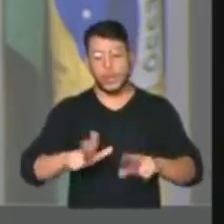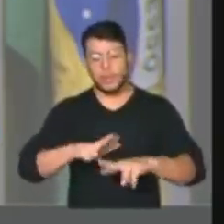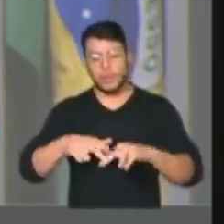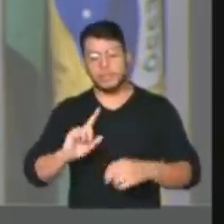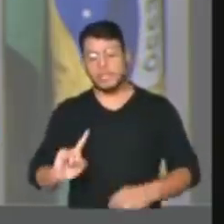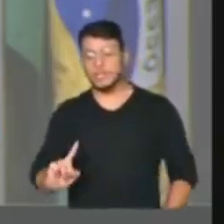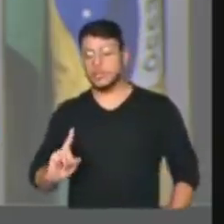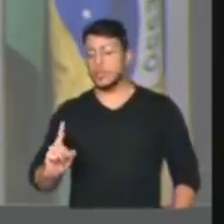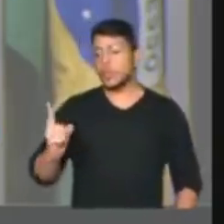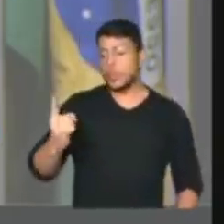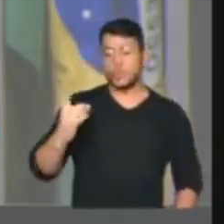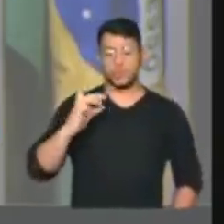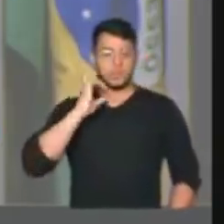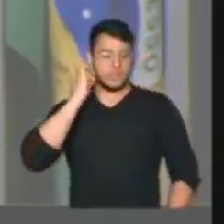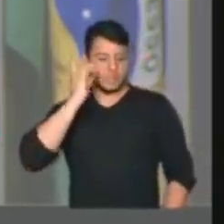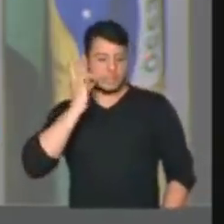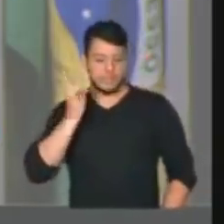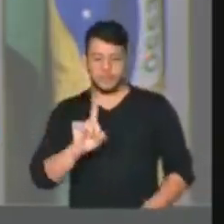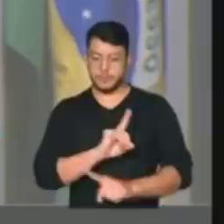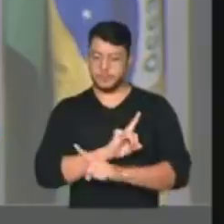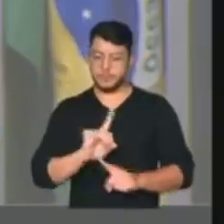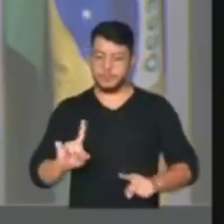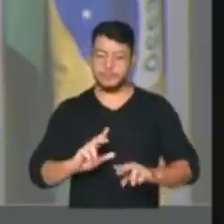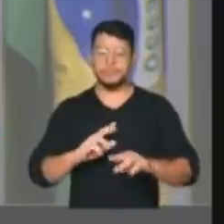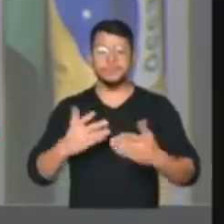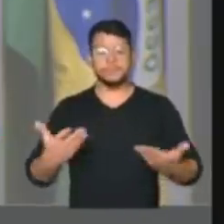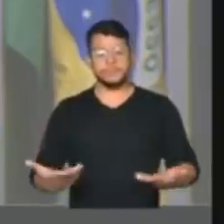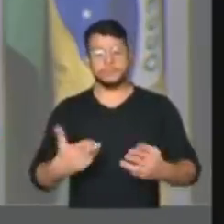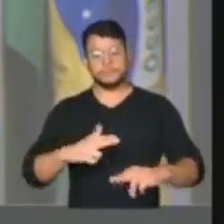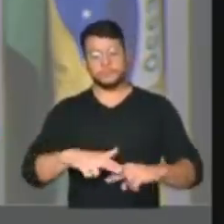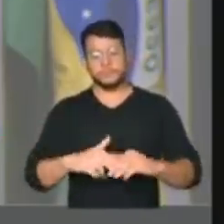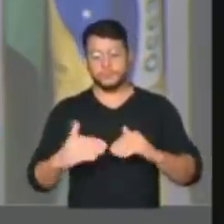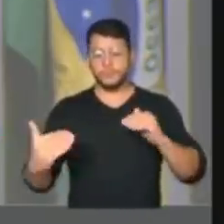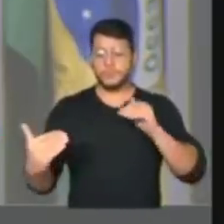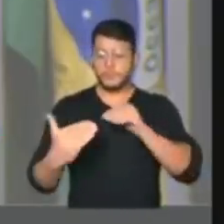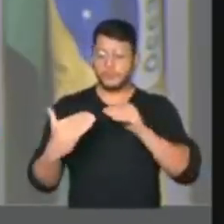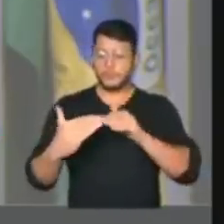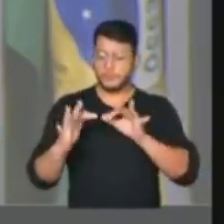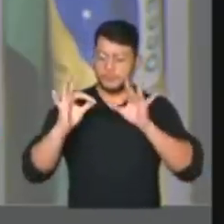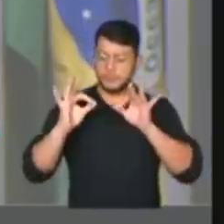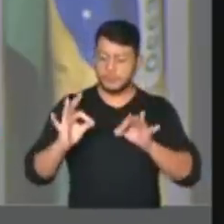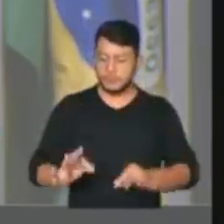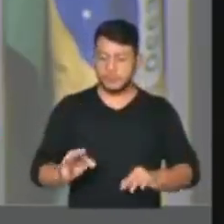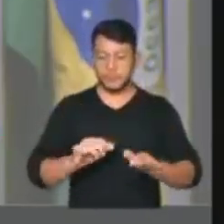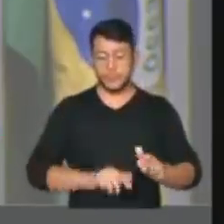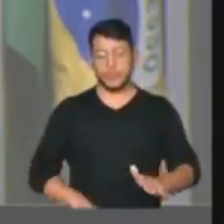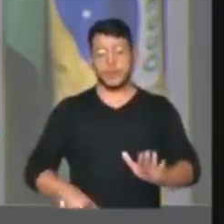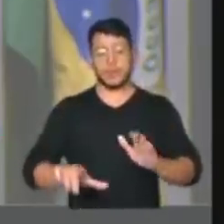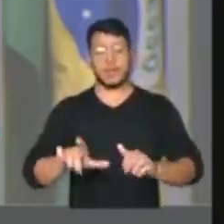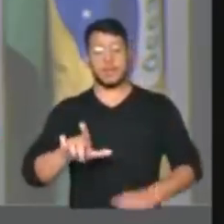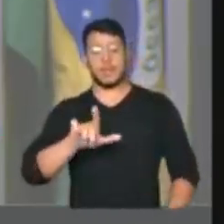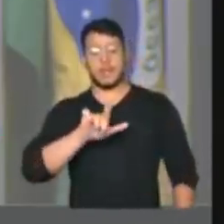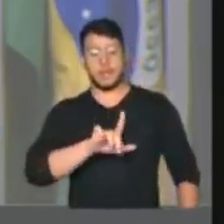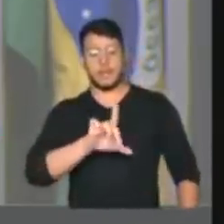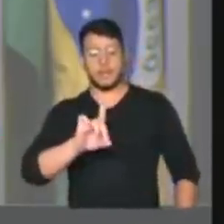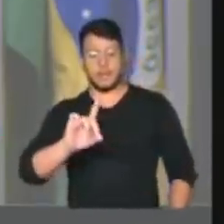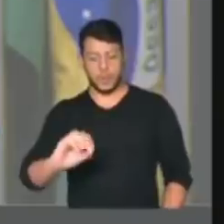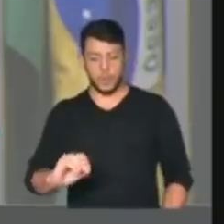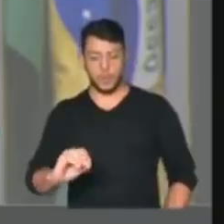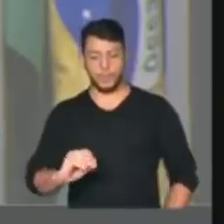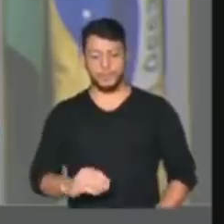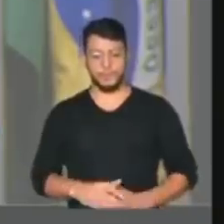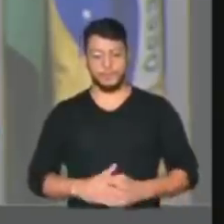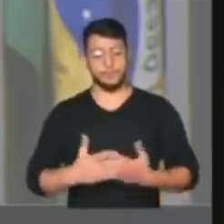sensivelmente de acordo com a lei de diretriz orçamentárias deputado kaká leão acolheu emenda de minha autoria